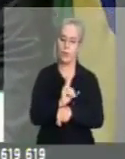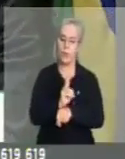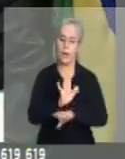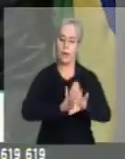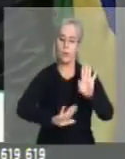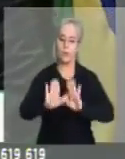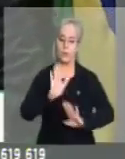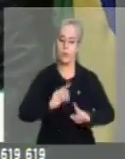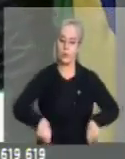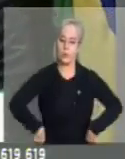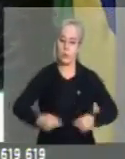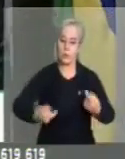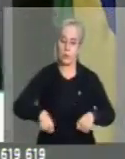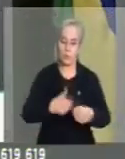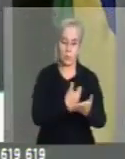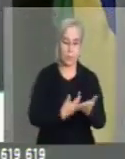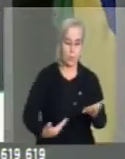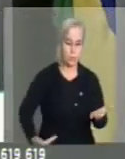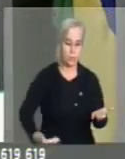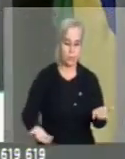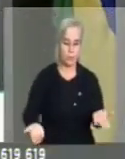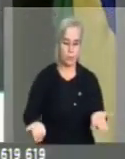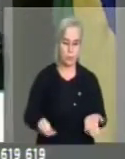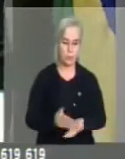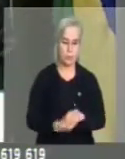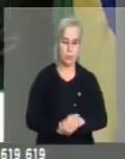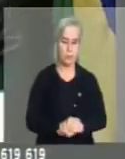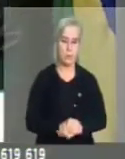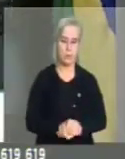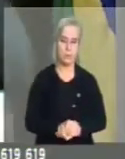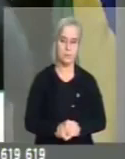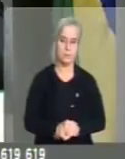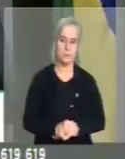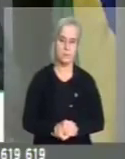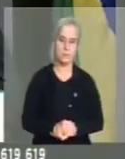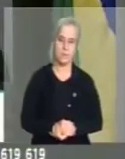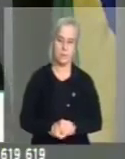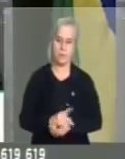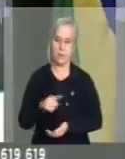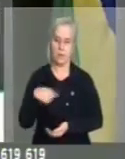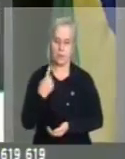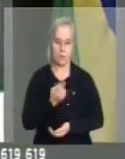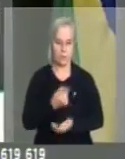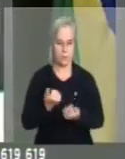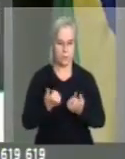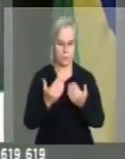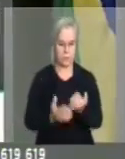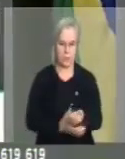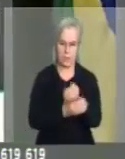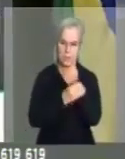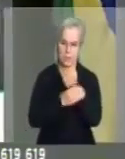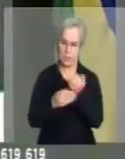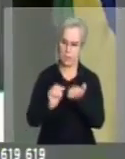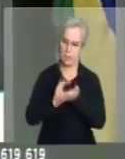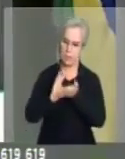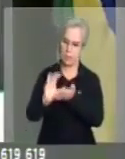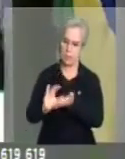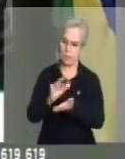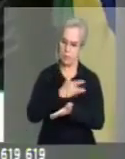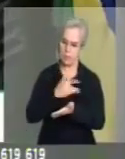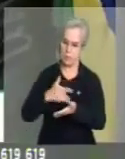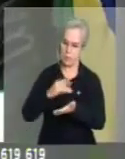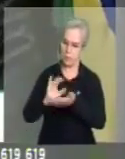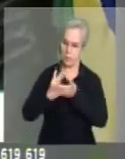públicos. Para isso, nós vamos aumentar a eficiência dos gastos, garantir os investimentos em saúde e